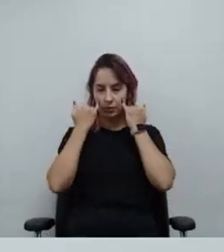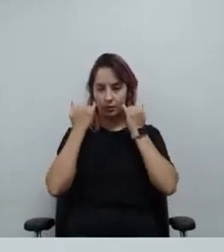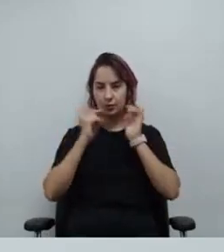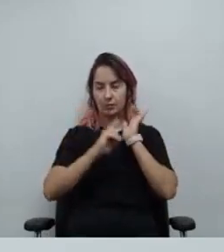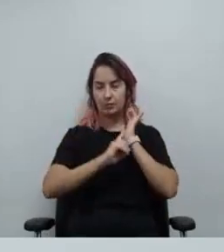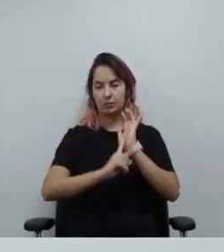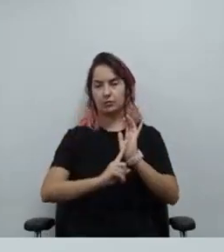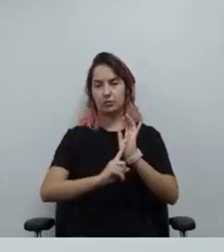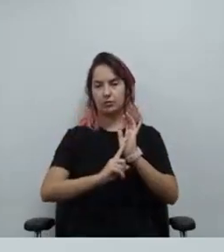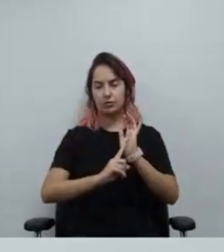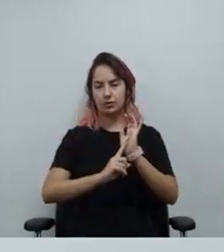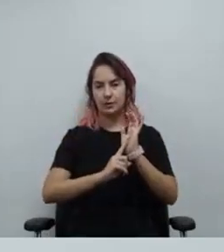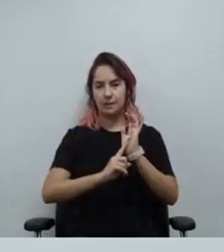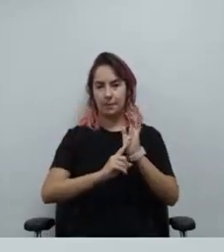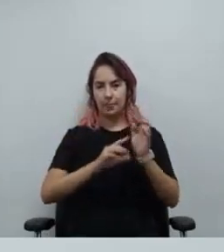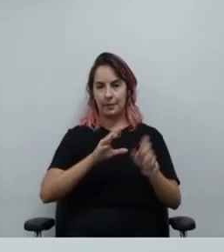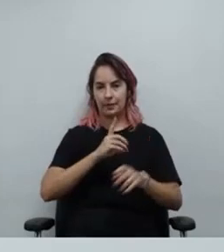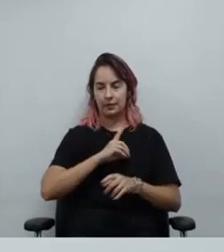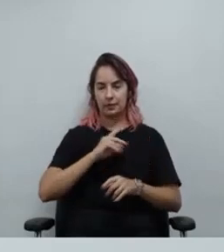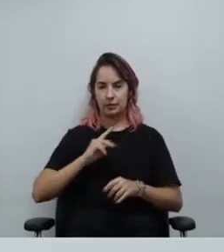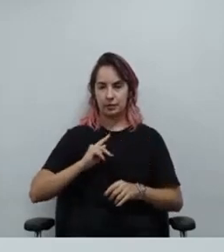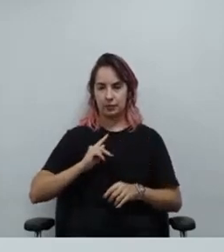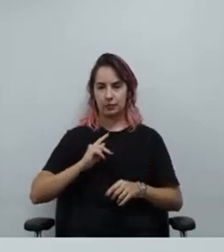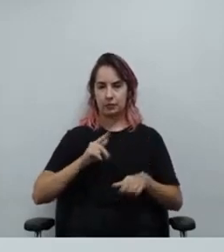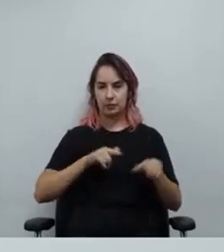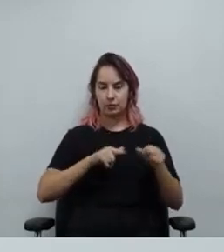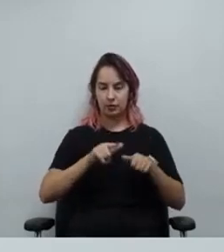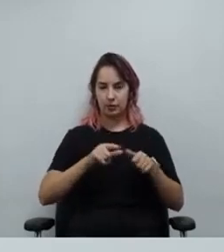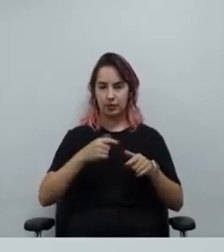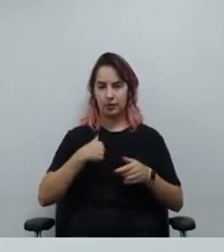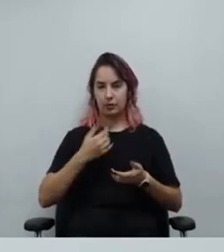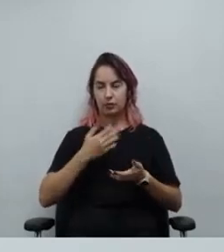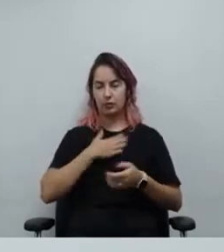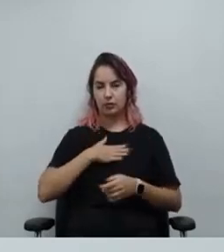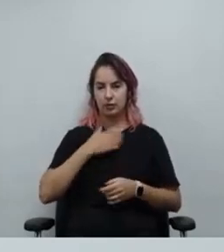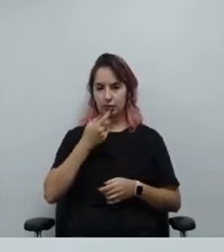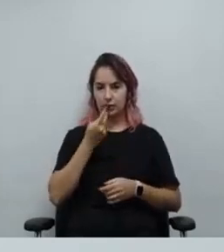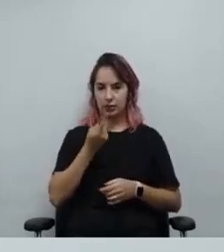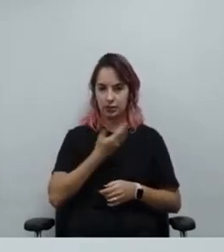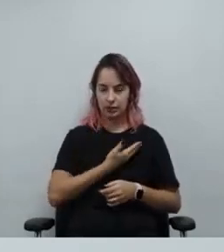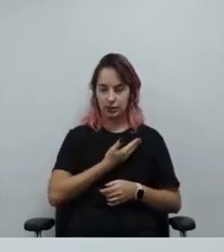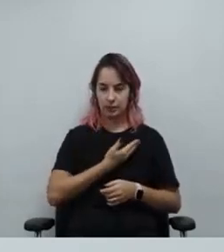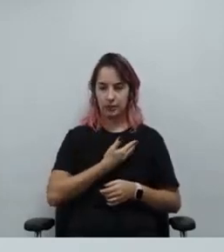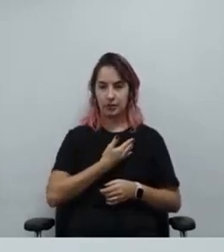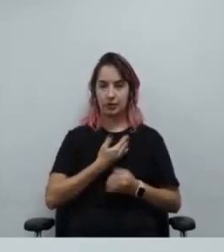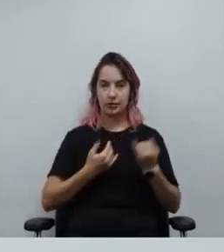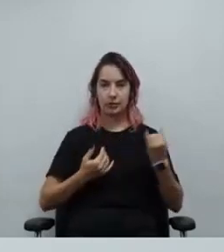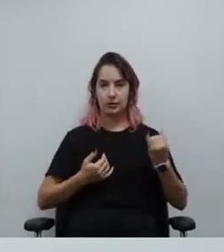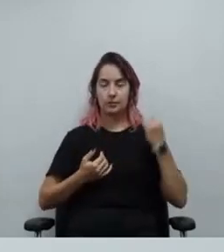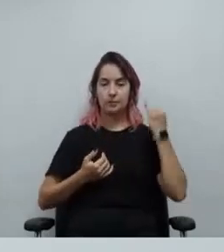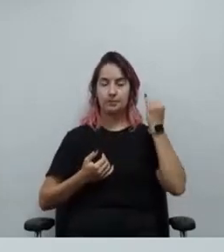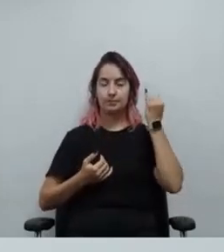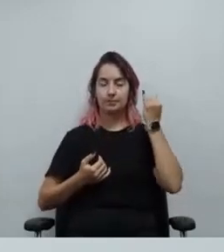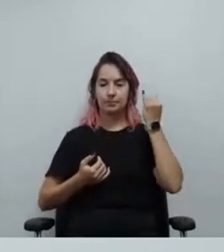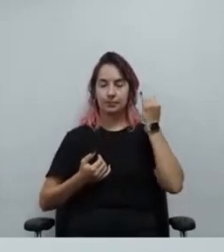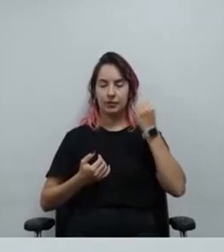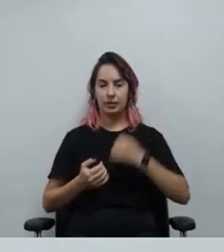uma grande parte da atuação da Defensoria Pública. Eu gostaria de ressaltar aos colegas a importância